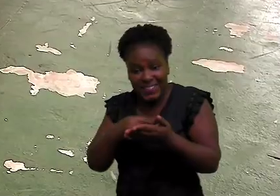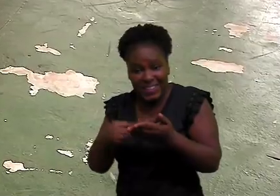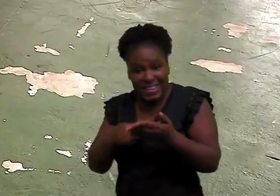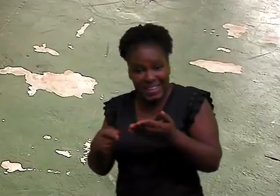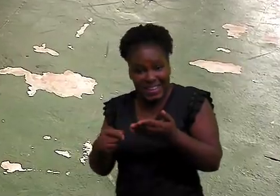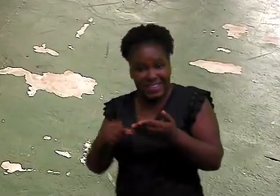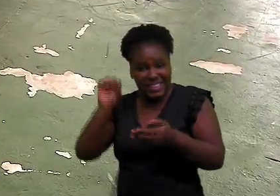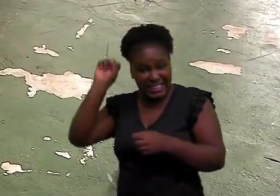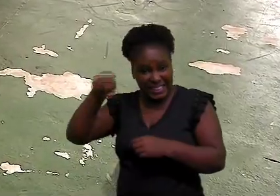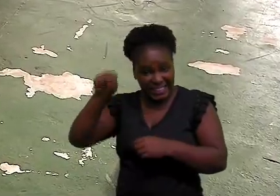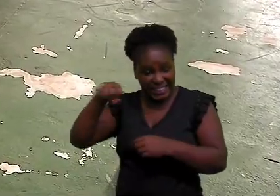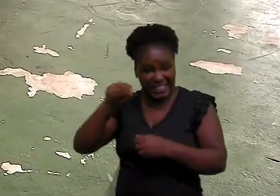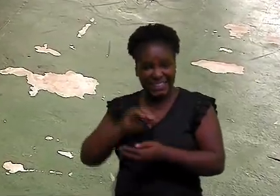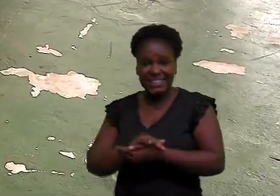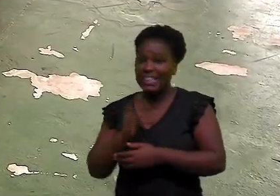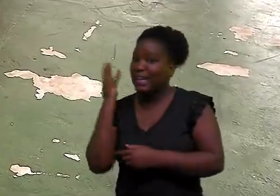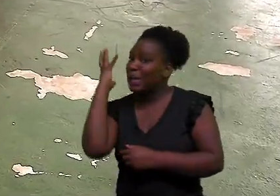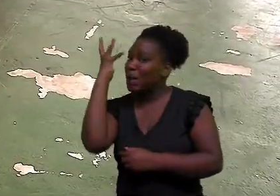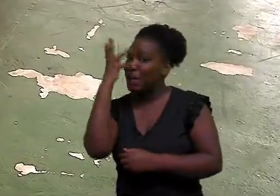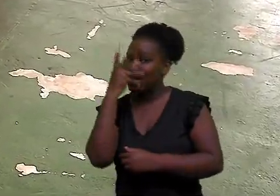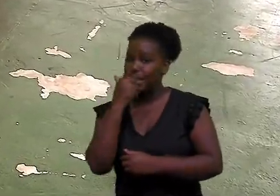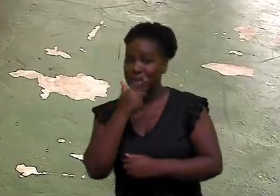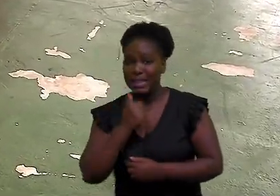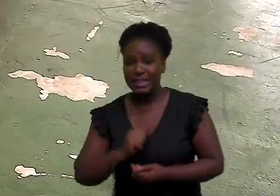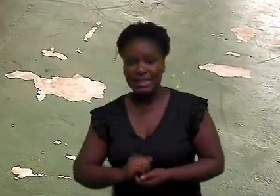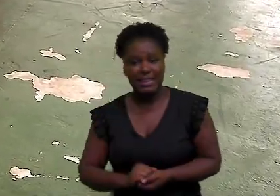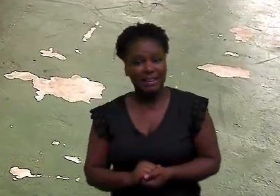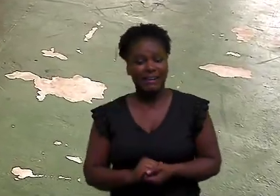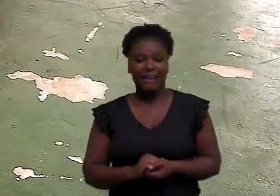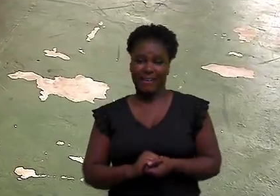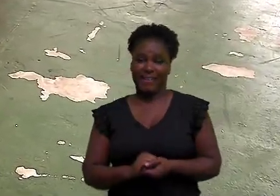Nossa, mas ficou bonito demais.